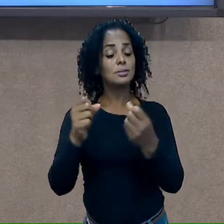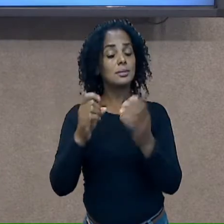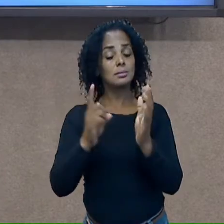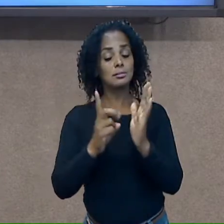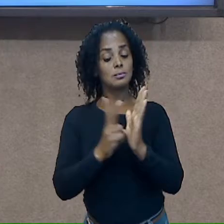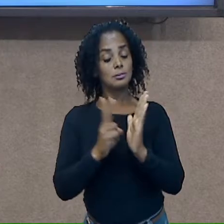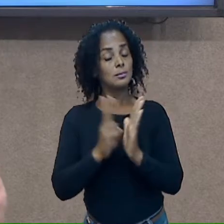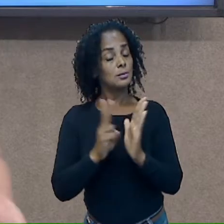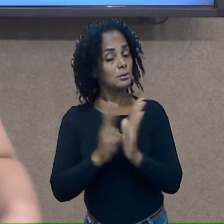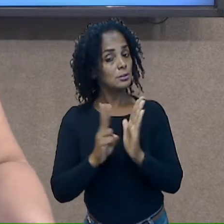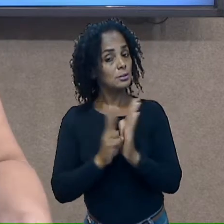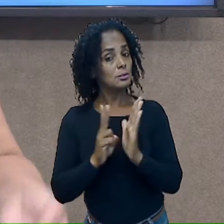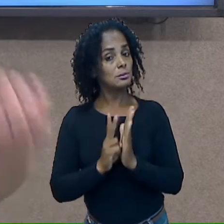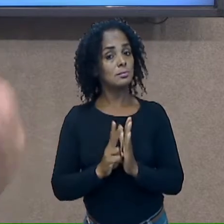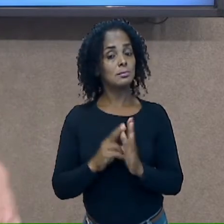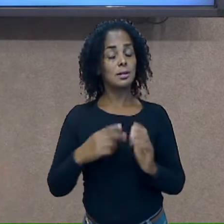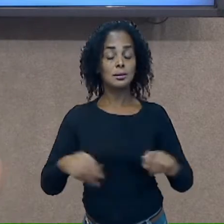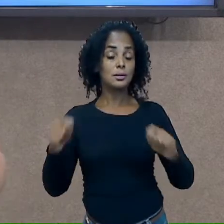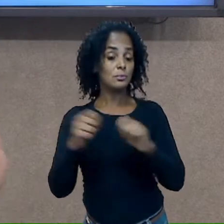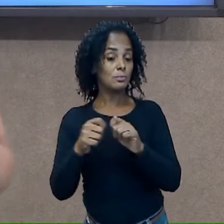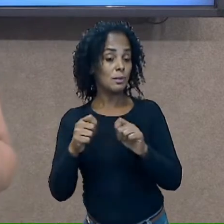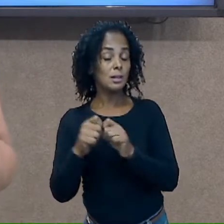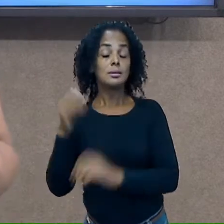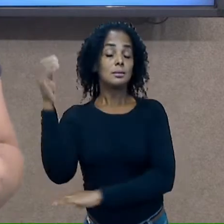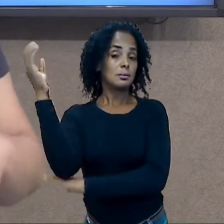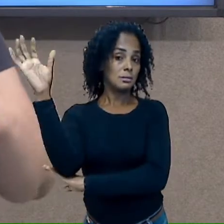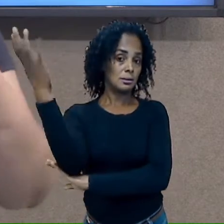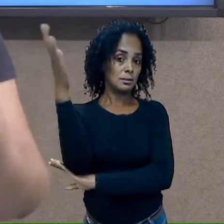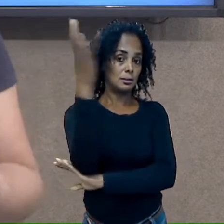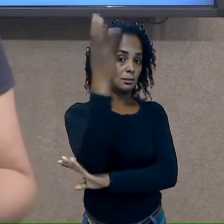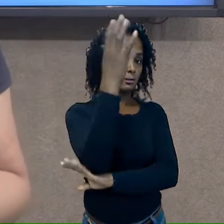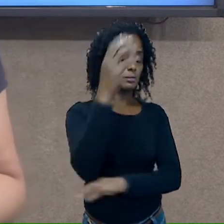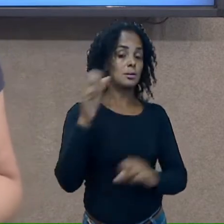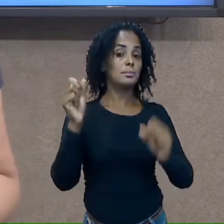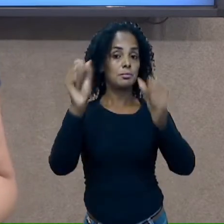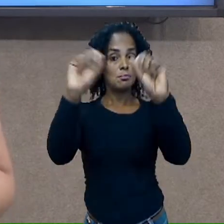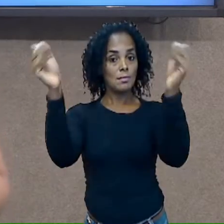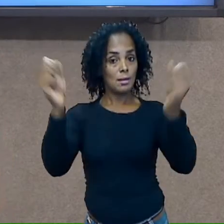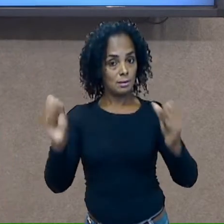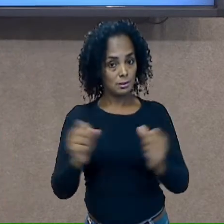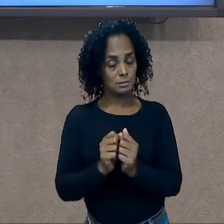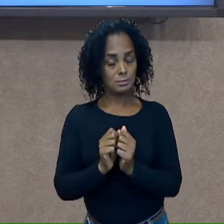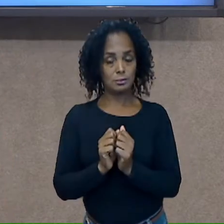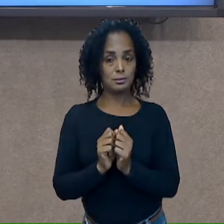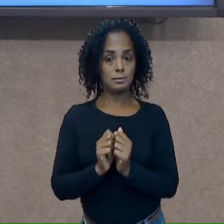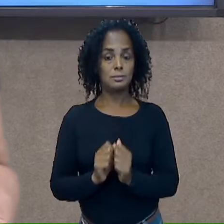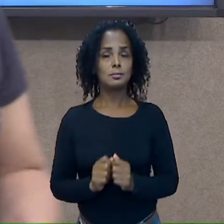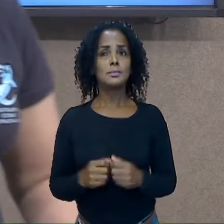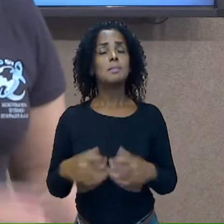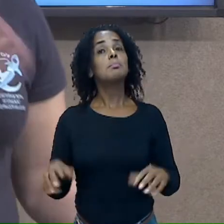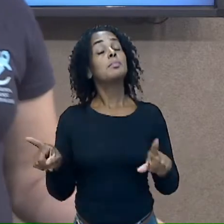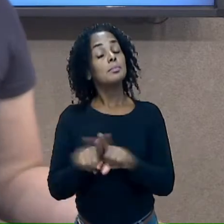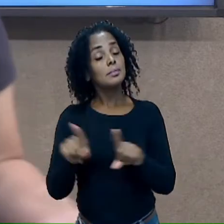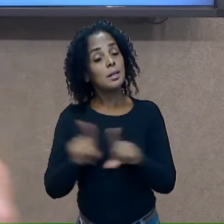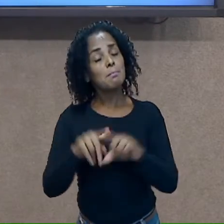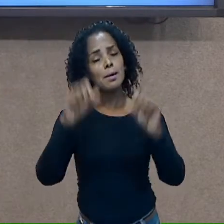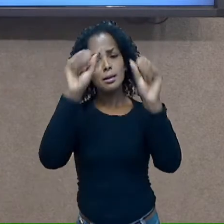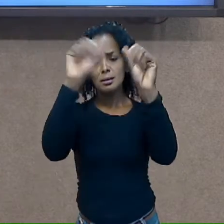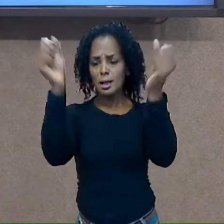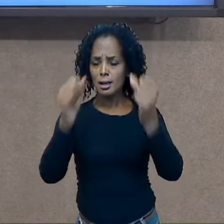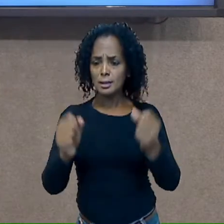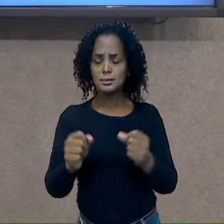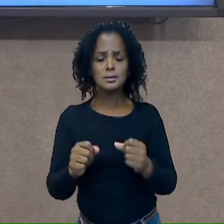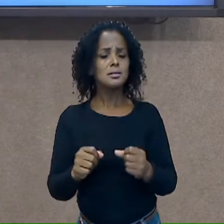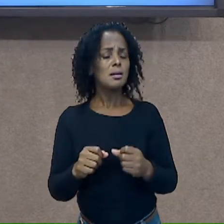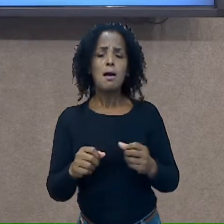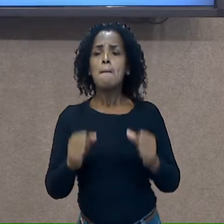Eles fazem da natureza a arte, e essa arte também serve para o seu uso no dia a